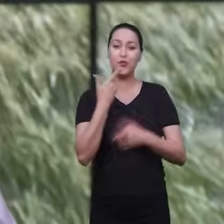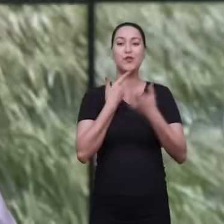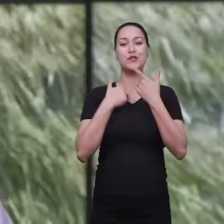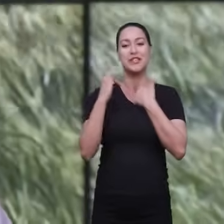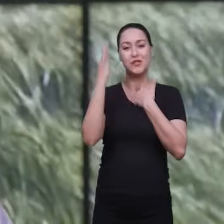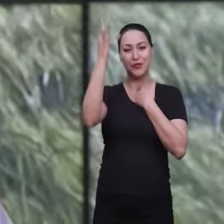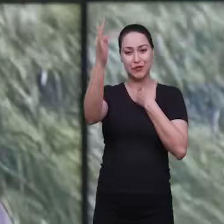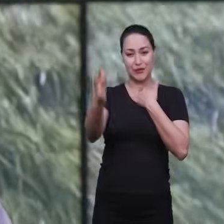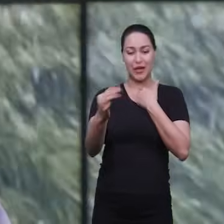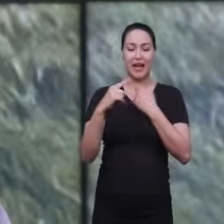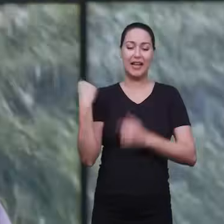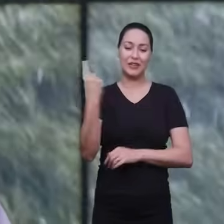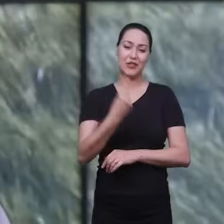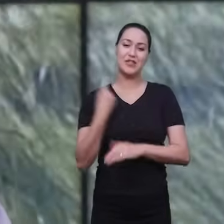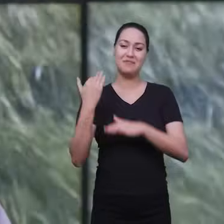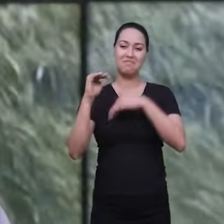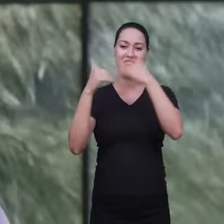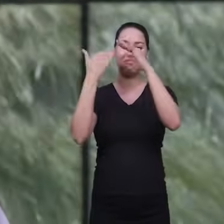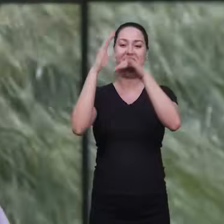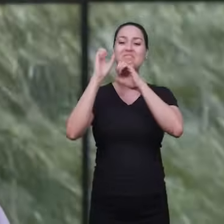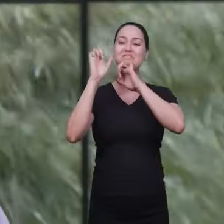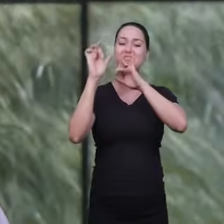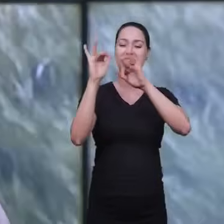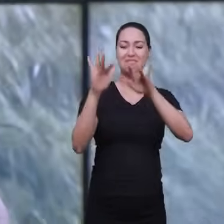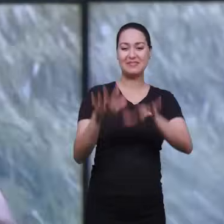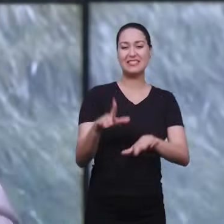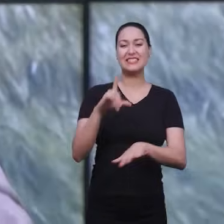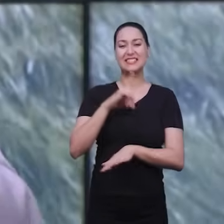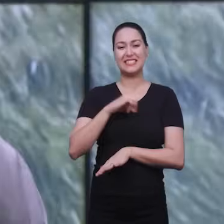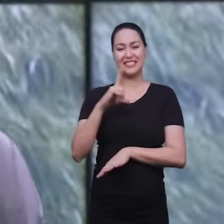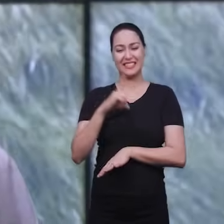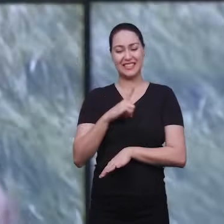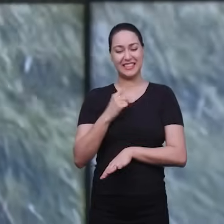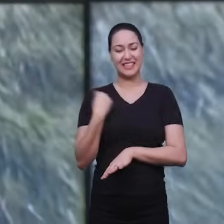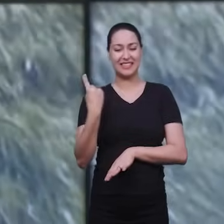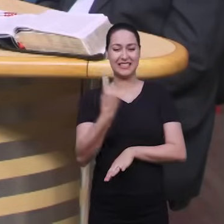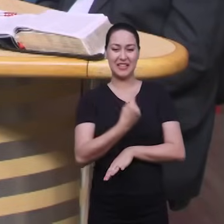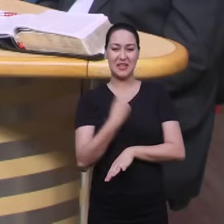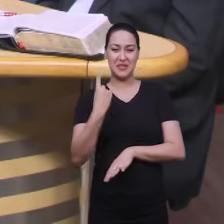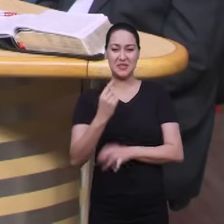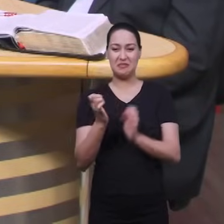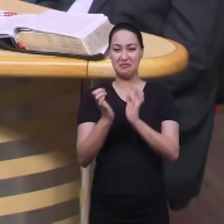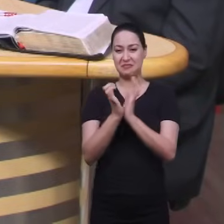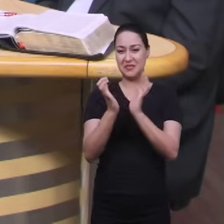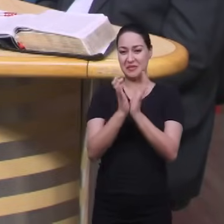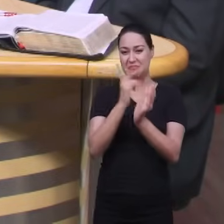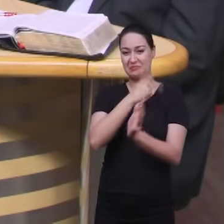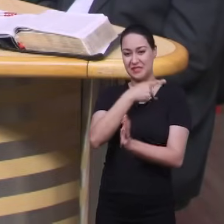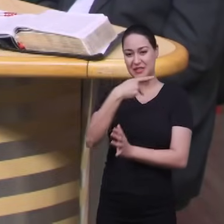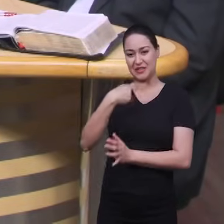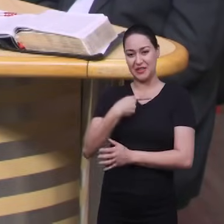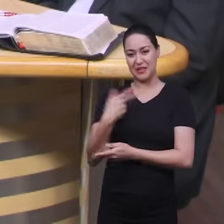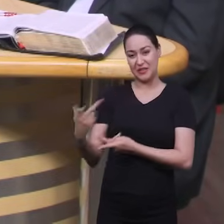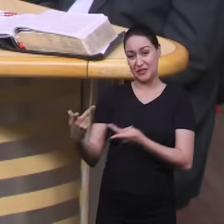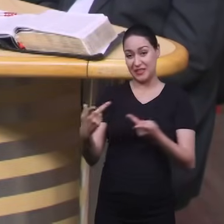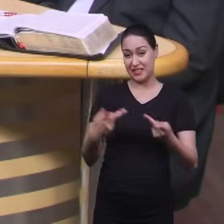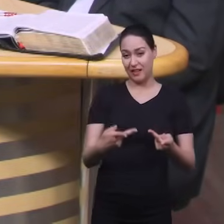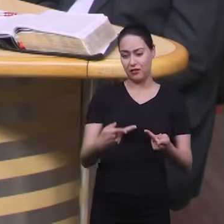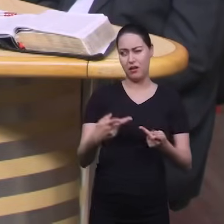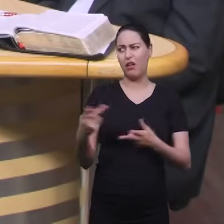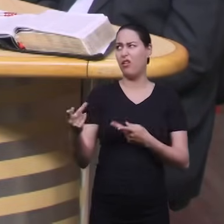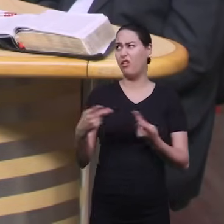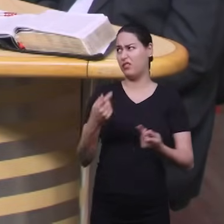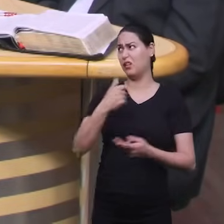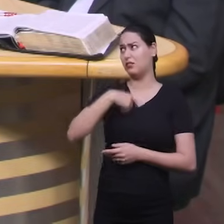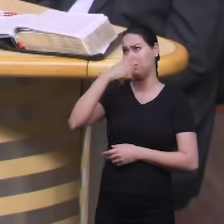crescer bastante nesse aspecto e tem sido uma benção para nós e nós estamos aqui com os pastores convidados né os